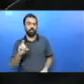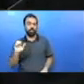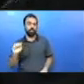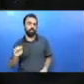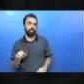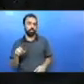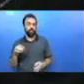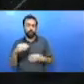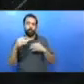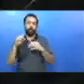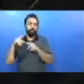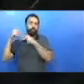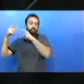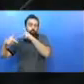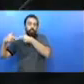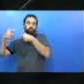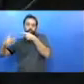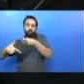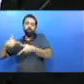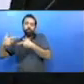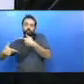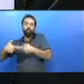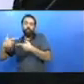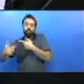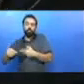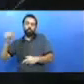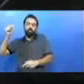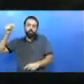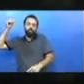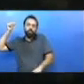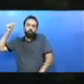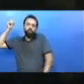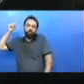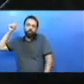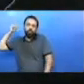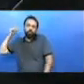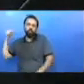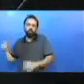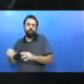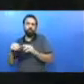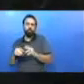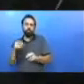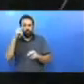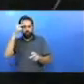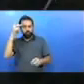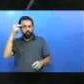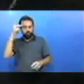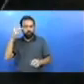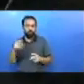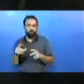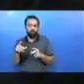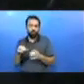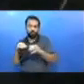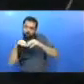de geração para geração. Lembram onde começaram as lendas? Lá com os homens das cavernas, que eles se